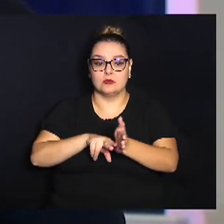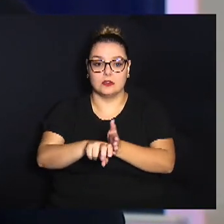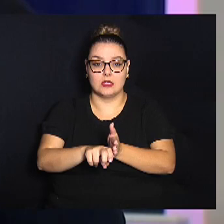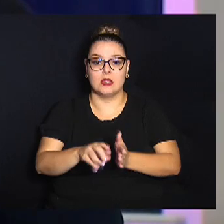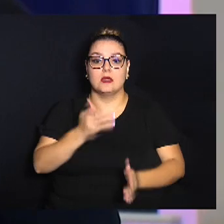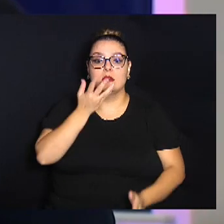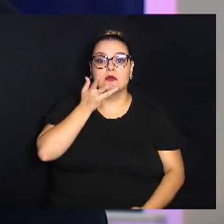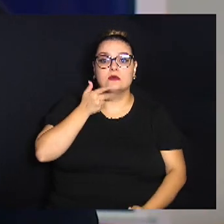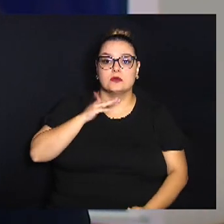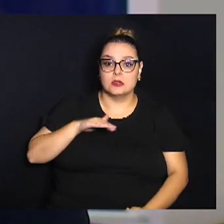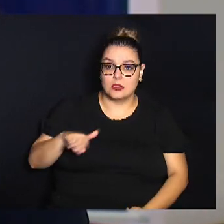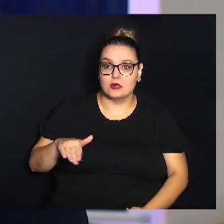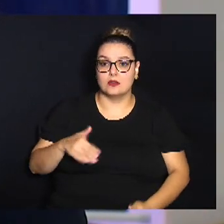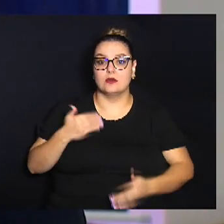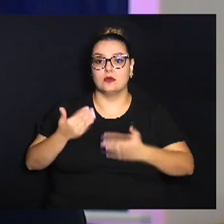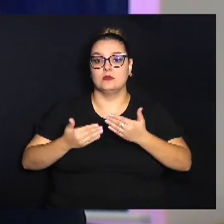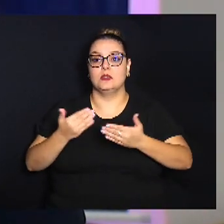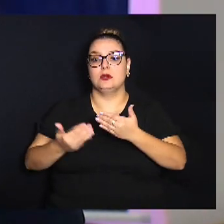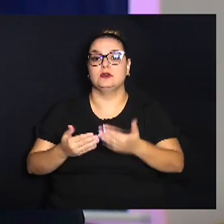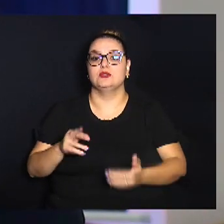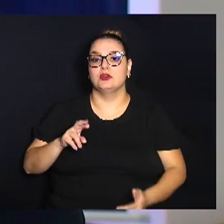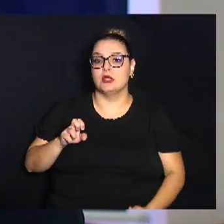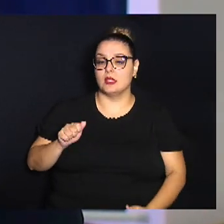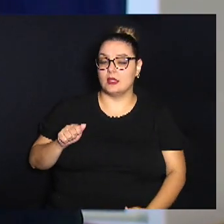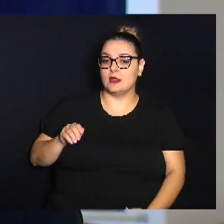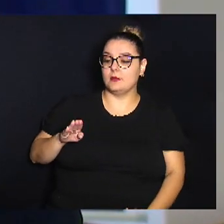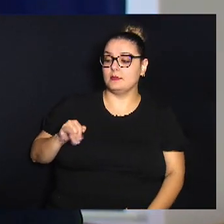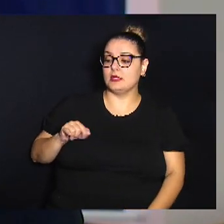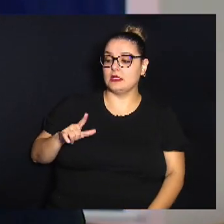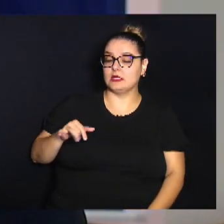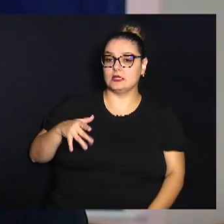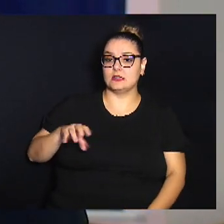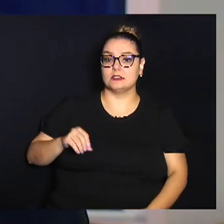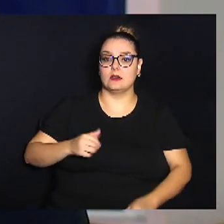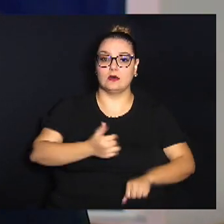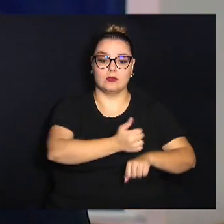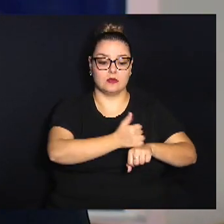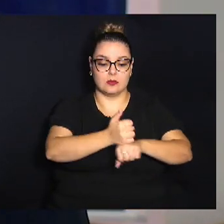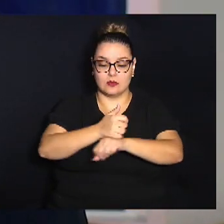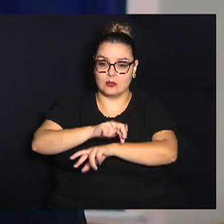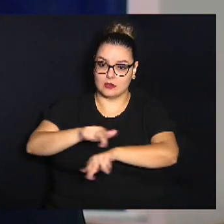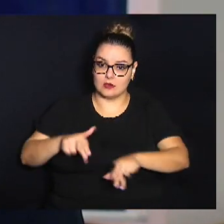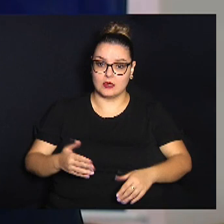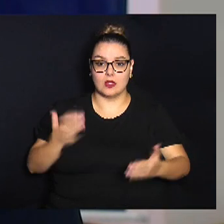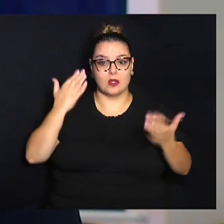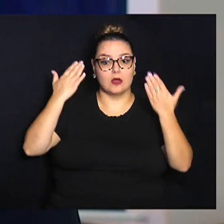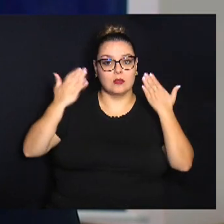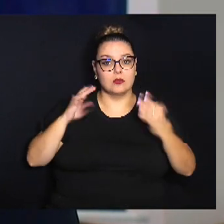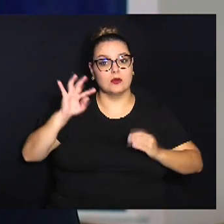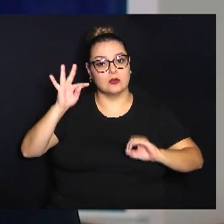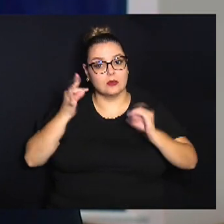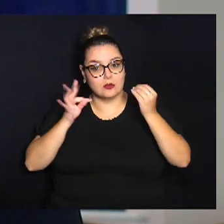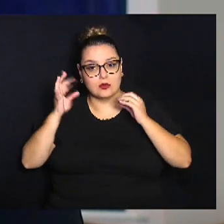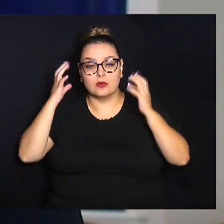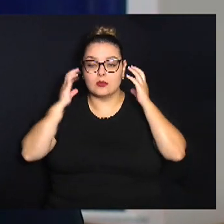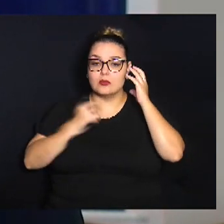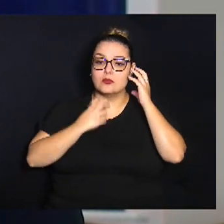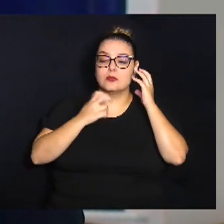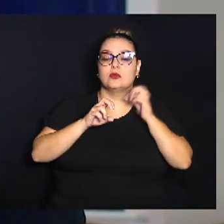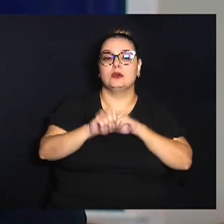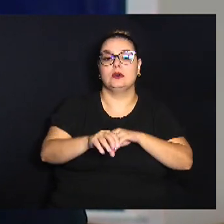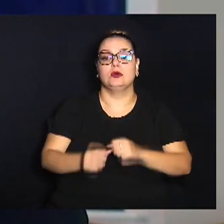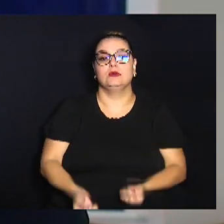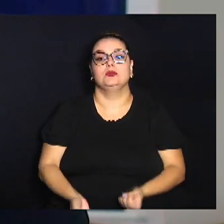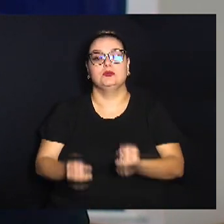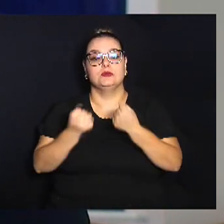ela passa por um processo de reabilitação com uma equipe multidisciplinar, psicólogos, terapeutas ocupacionais, fonoaudiólogos, educadores